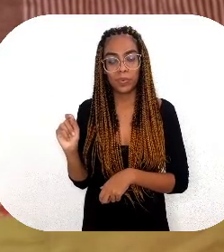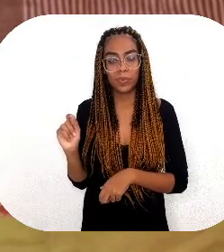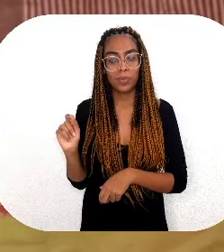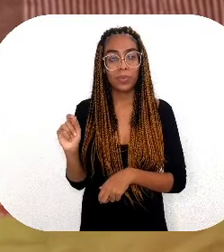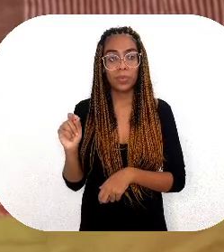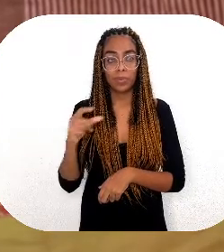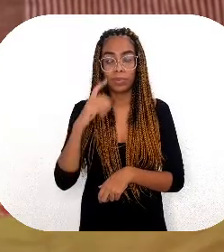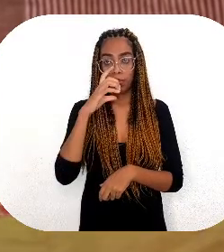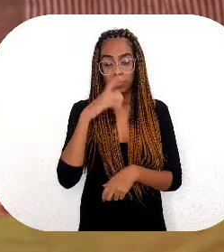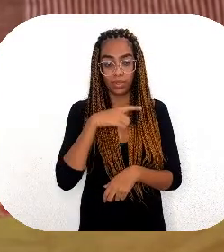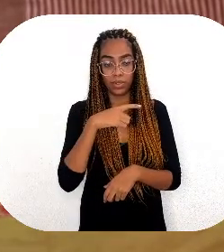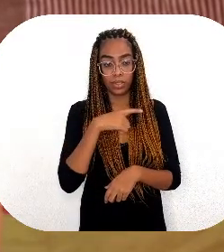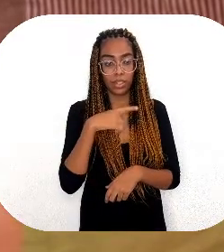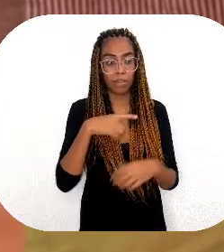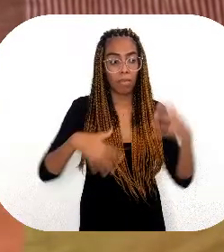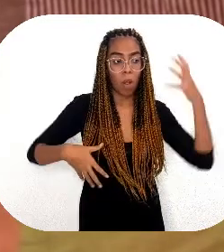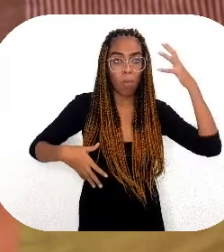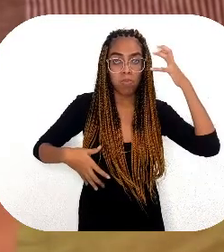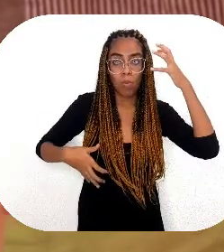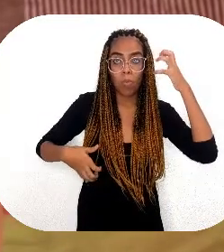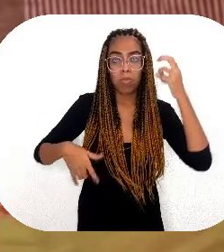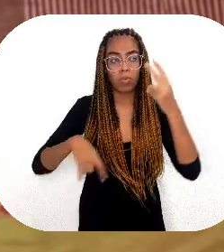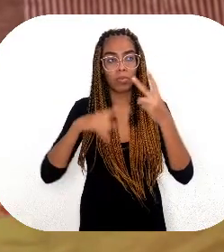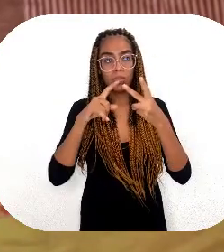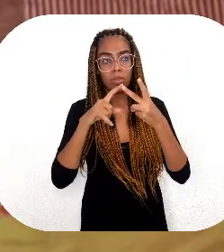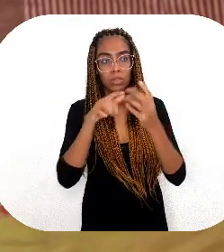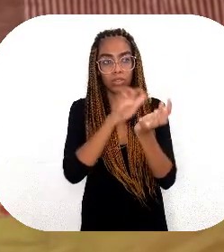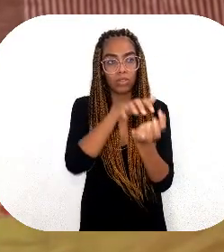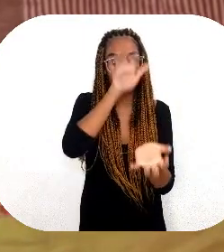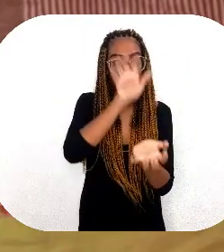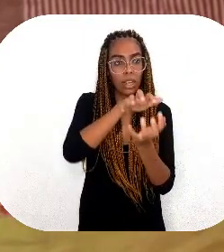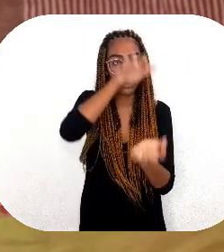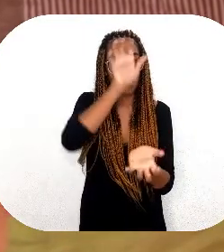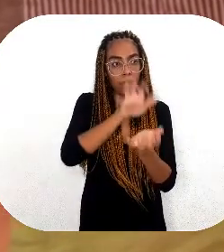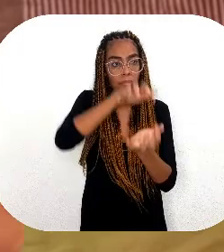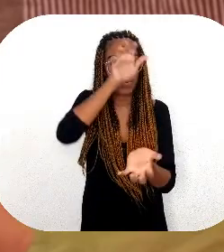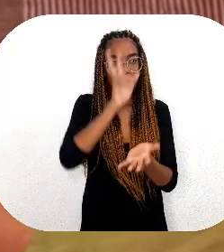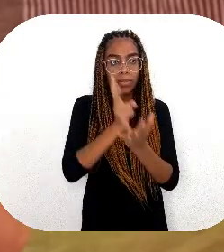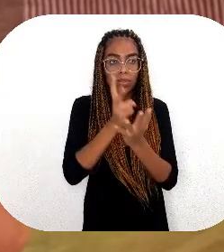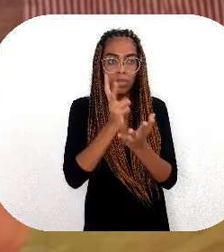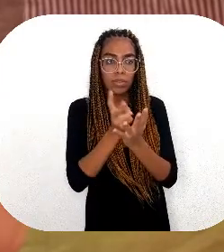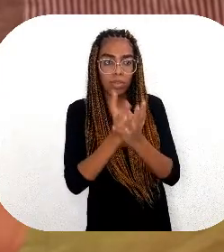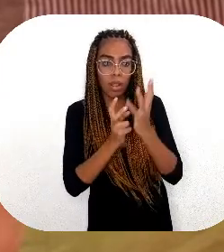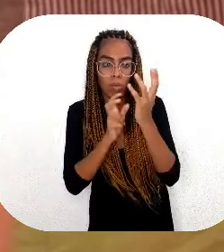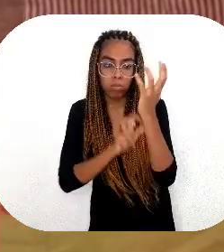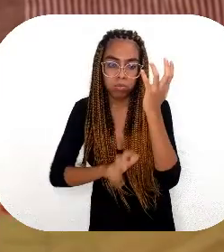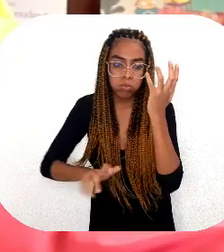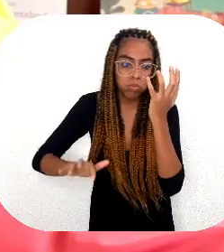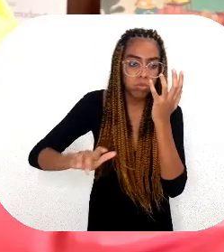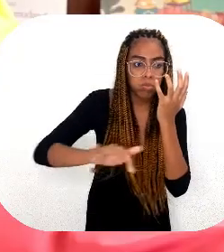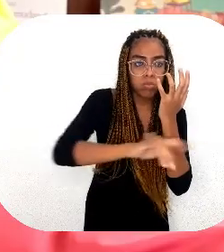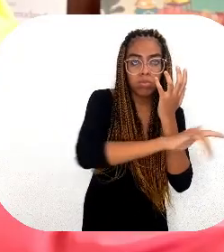África dizem que em lugar que tem macaco, o jacaré está sempre rodeando